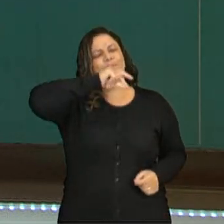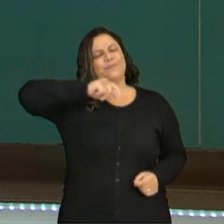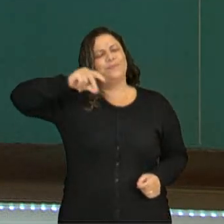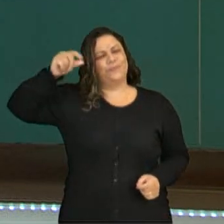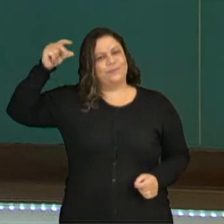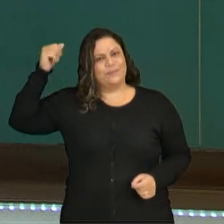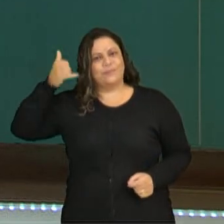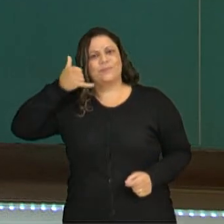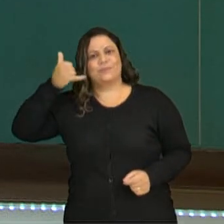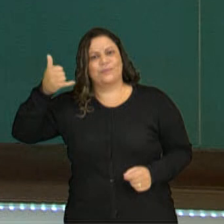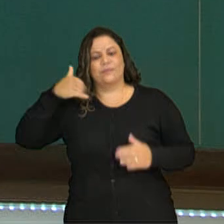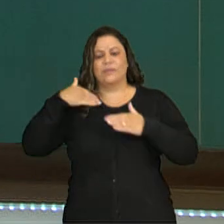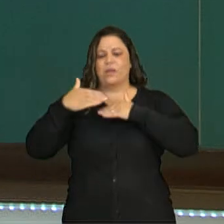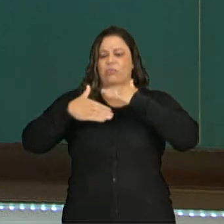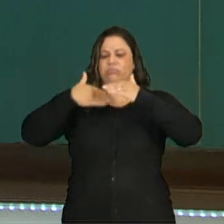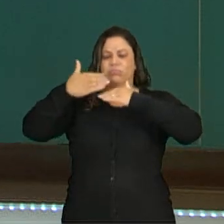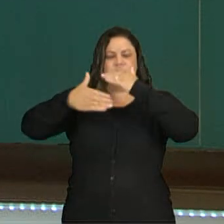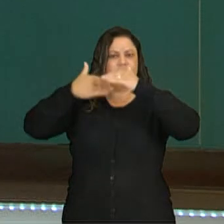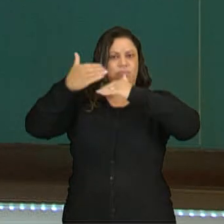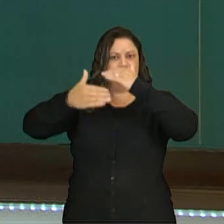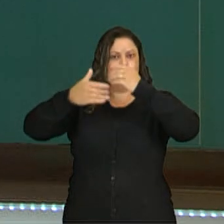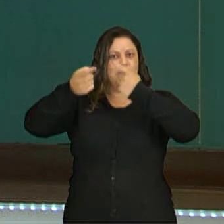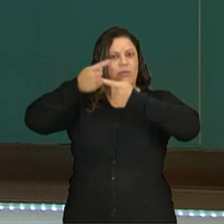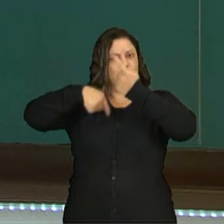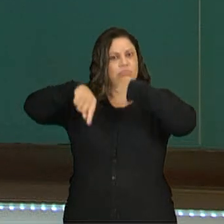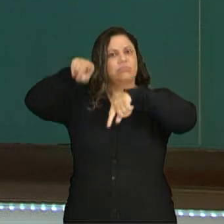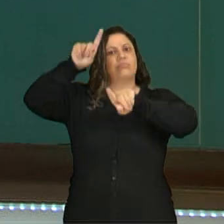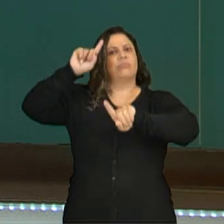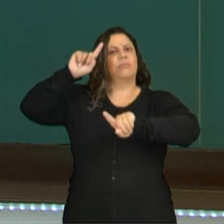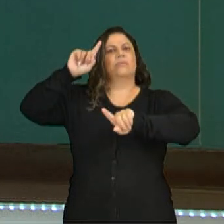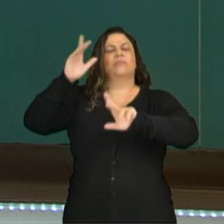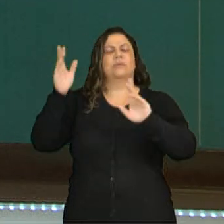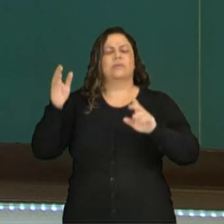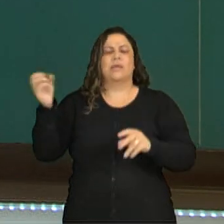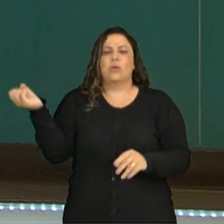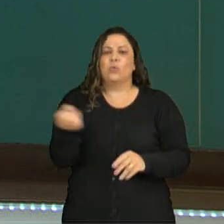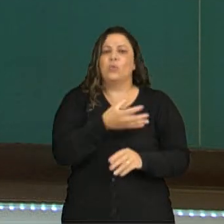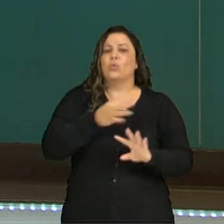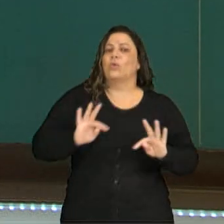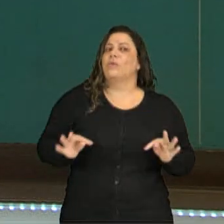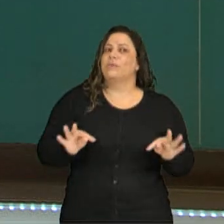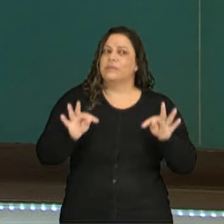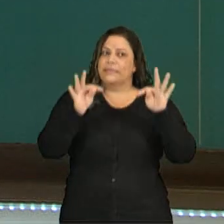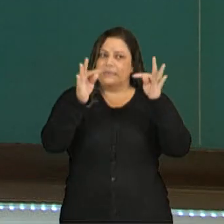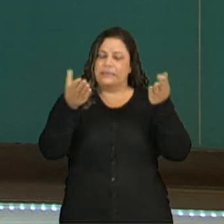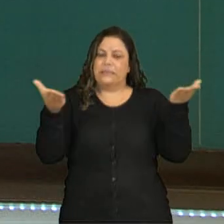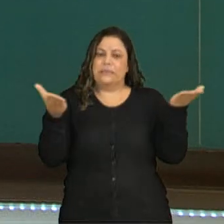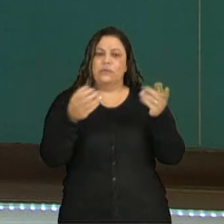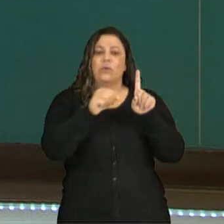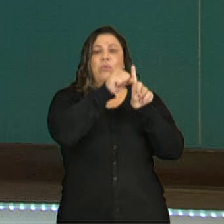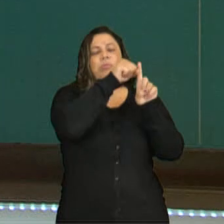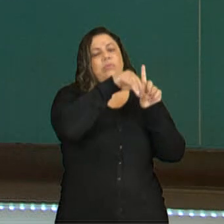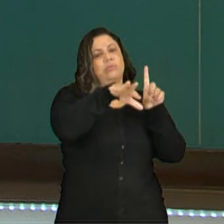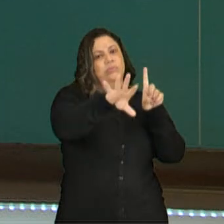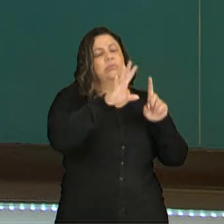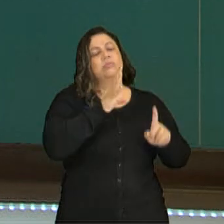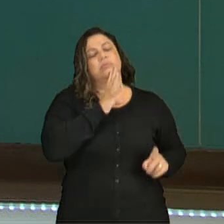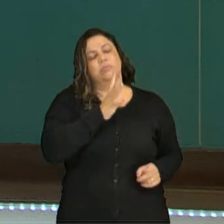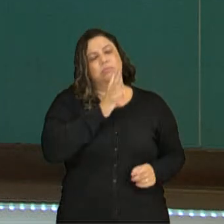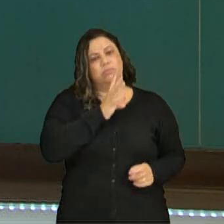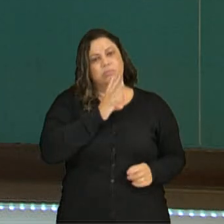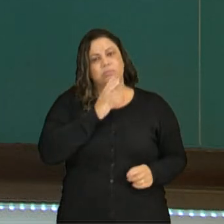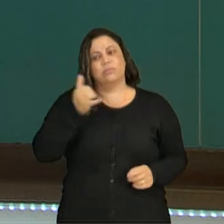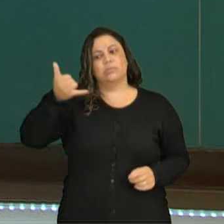celulares que evoluíram, utilizam uma nova tecnologia, tá? Popularmente, eles são conhecidos ainda